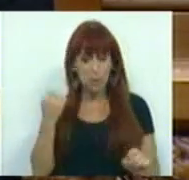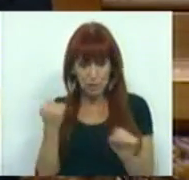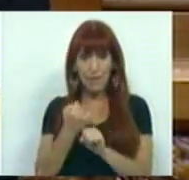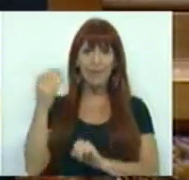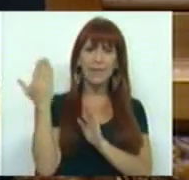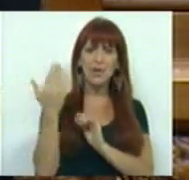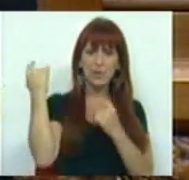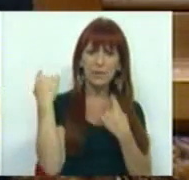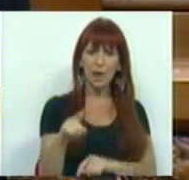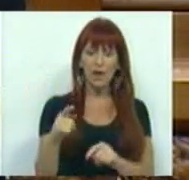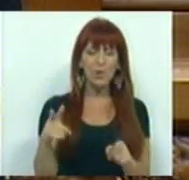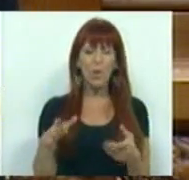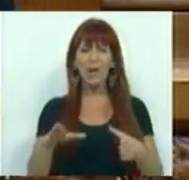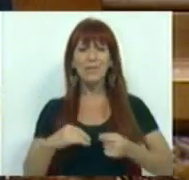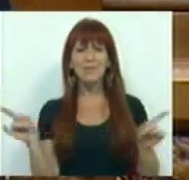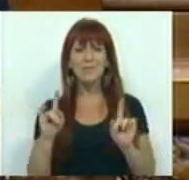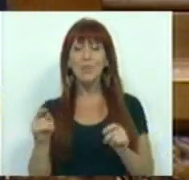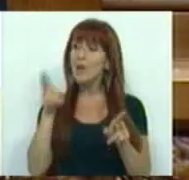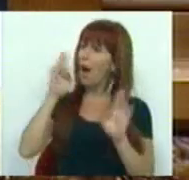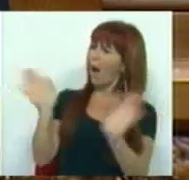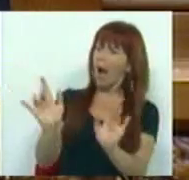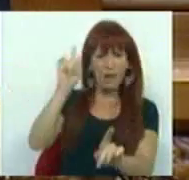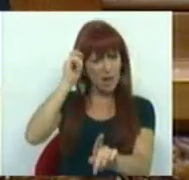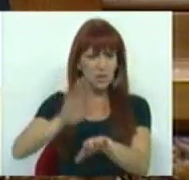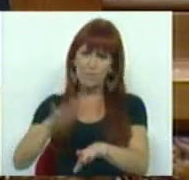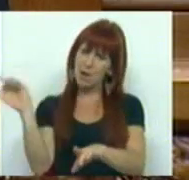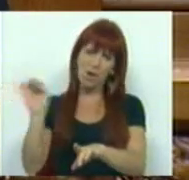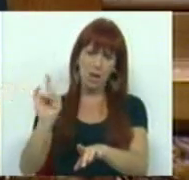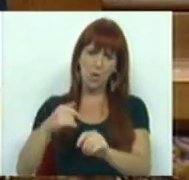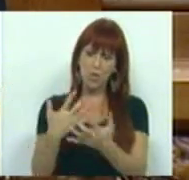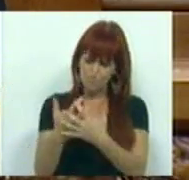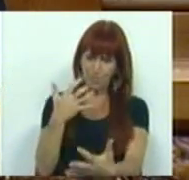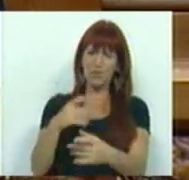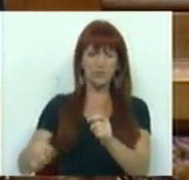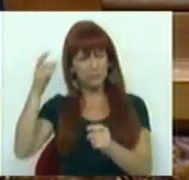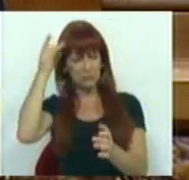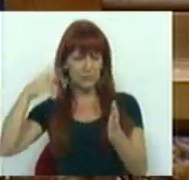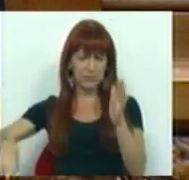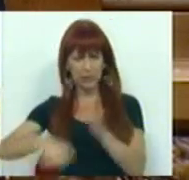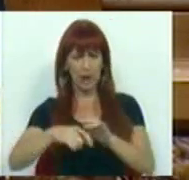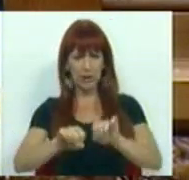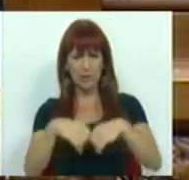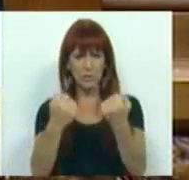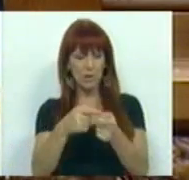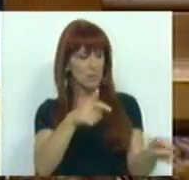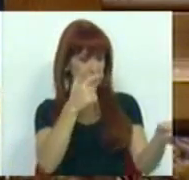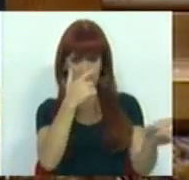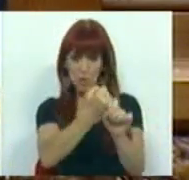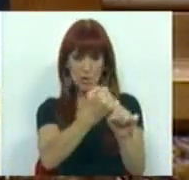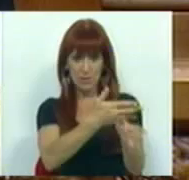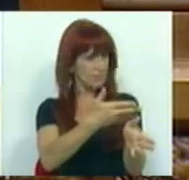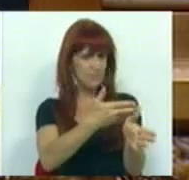com direitos, não aceitando a desculpa da crise para acentuar a chantagem social sobre quem